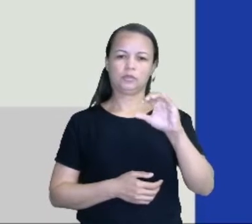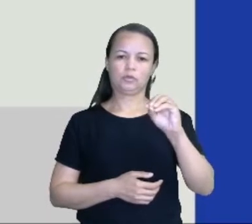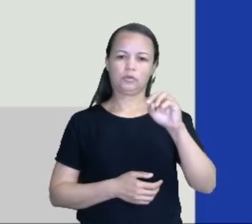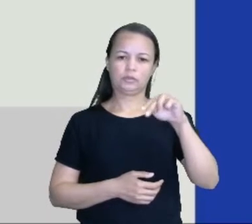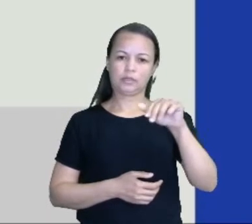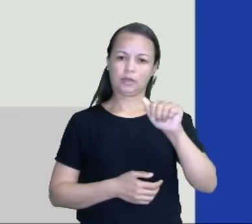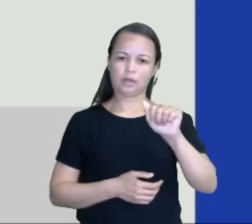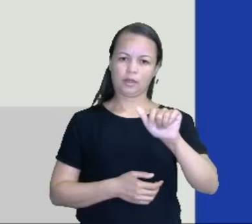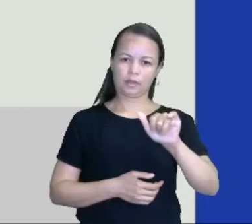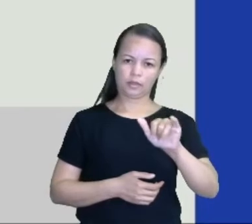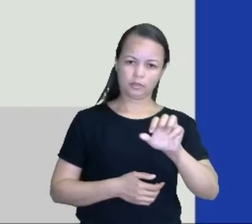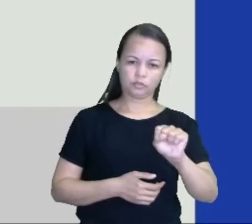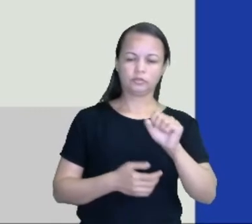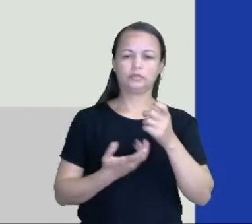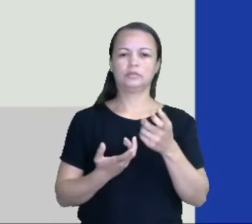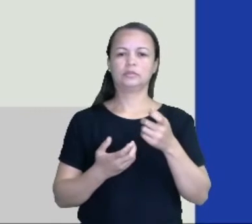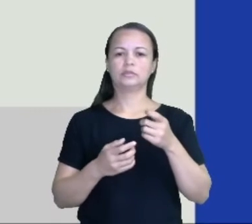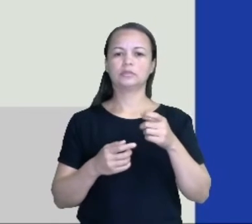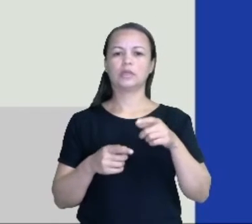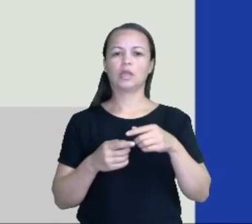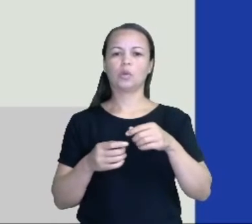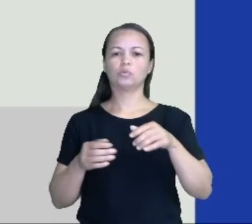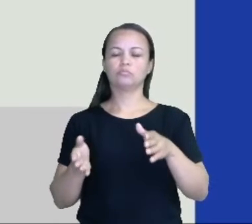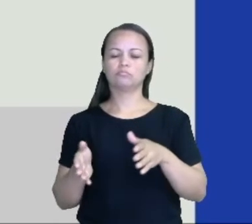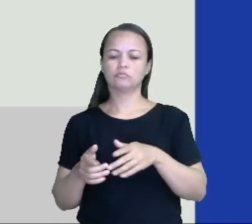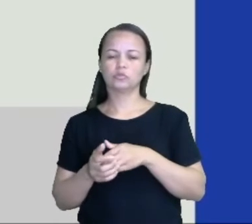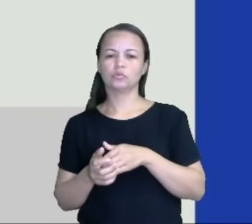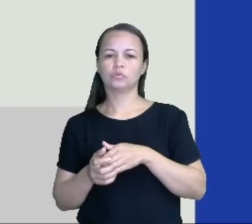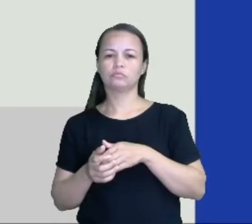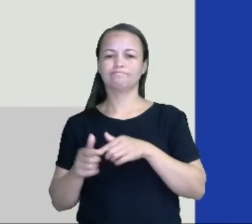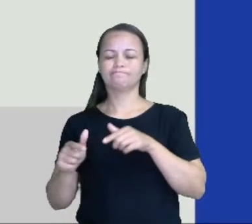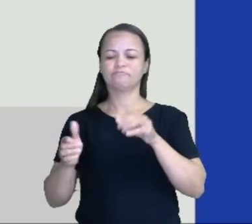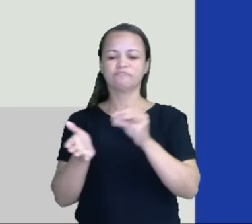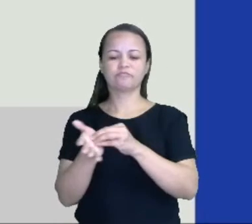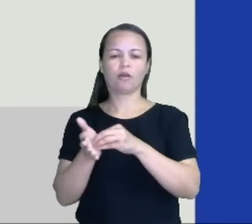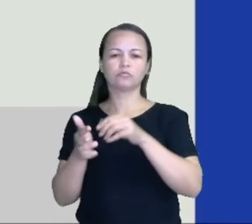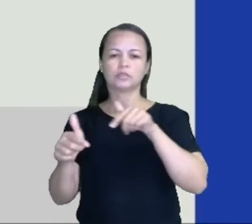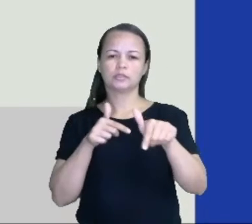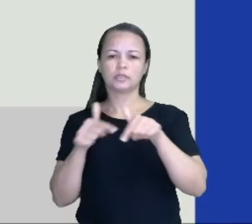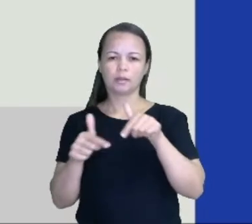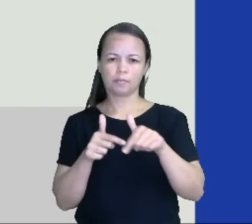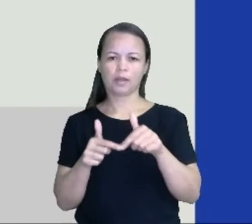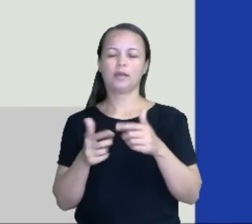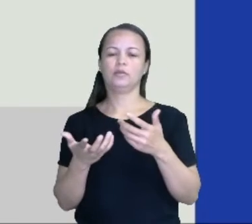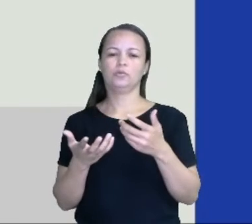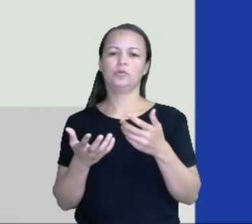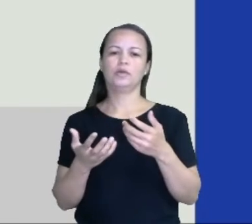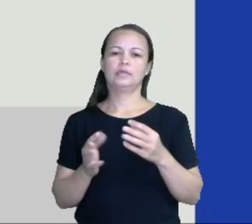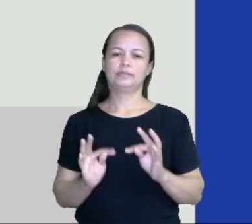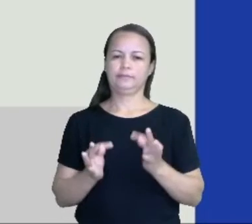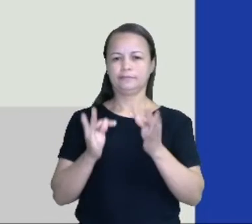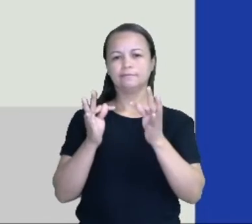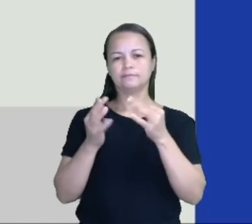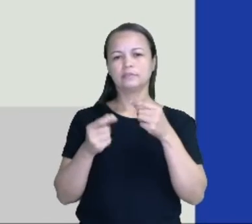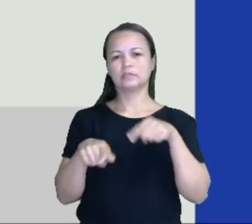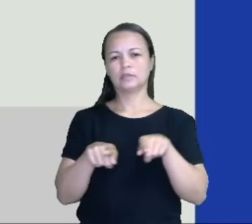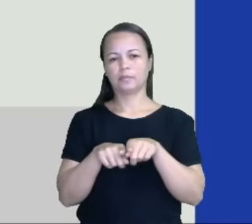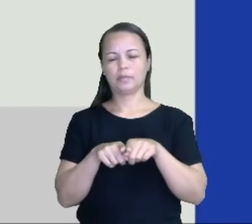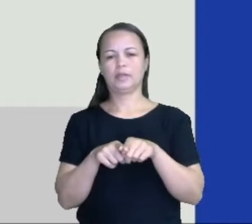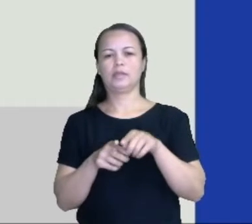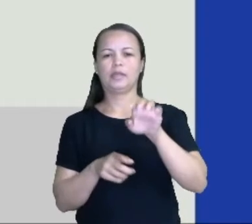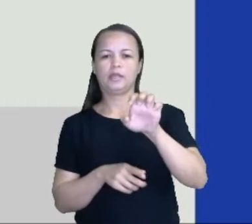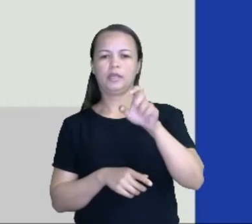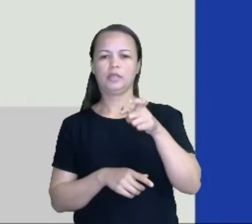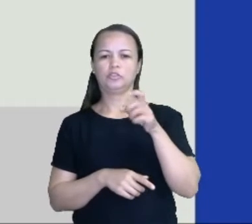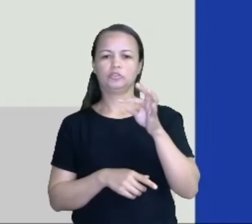economia global, que é também o que a gente chama de desemprego tecnológico ou estrutural. Qual é esse desemprego?